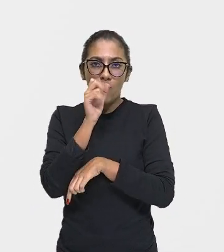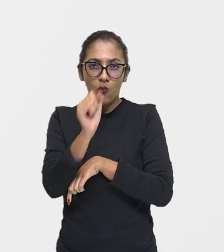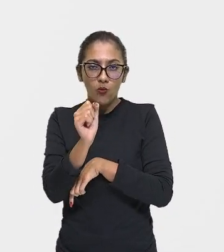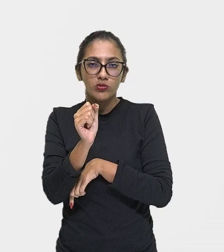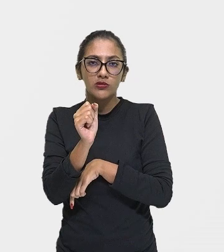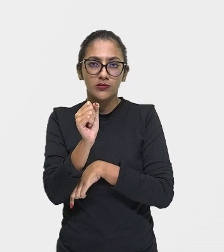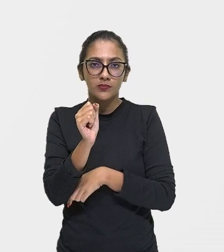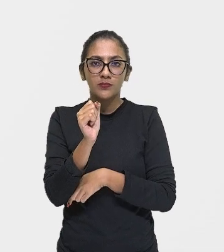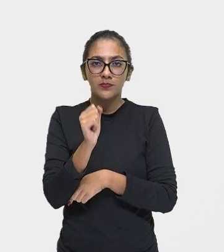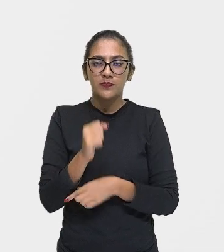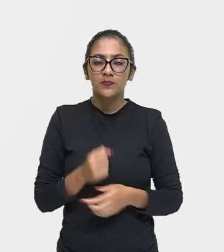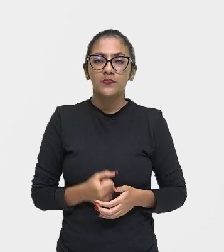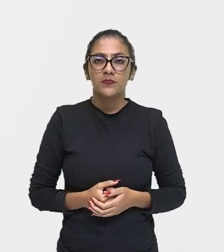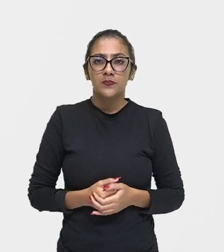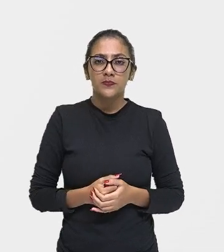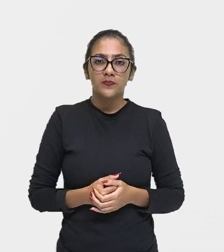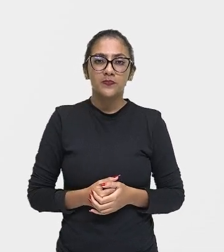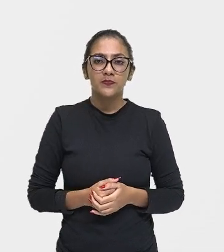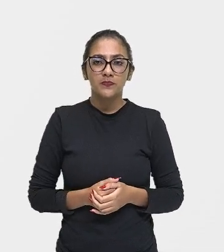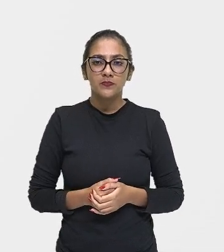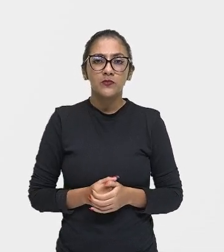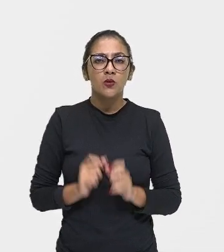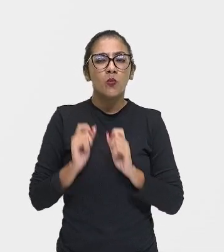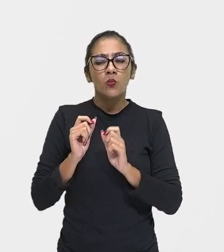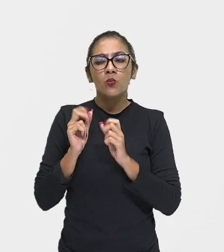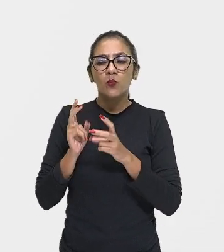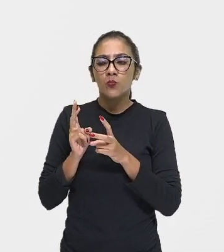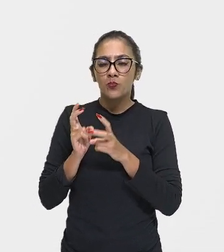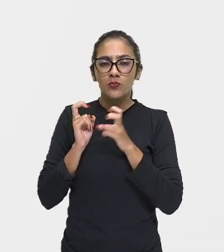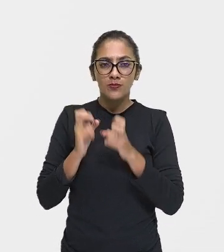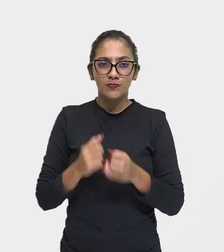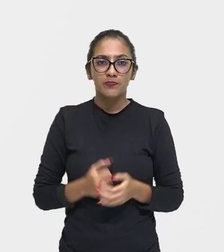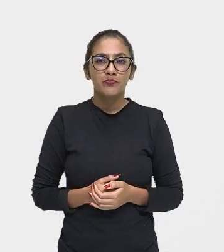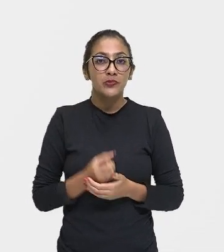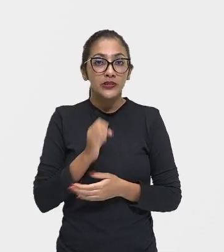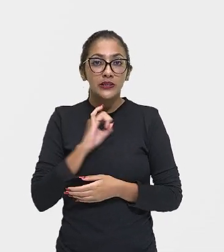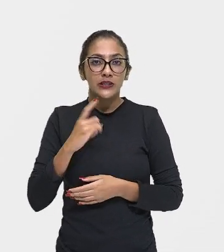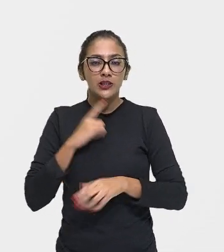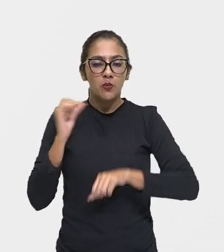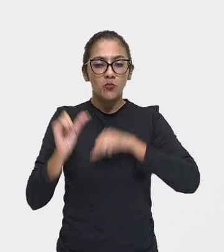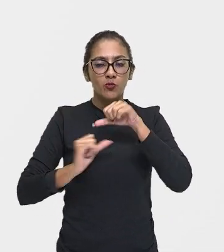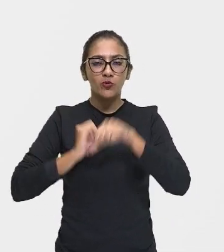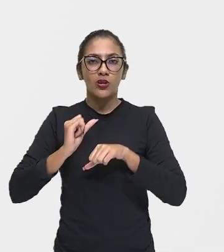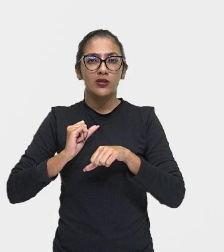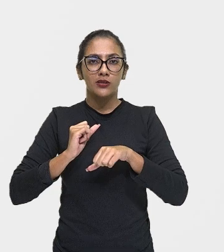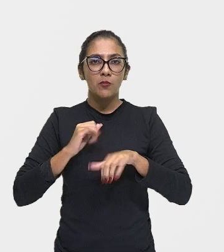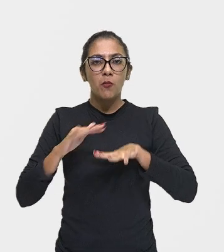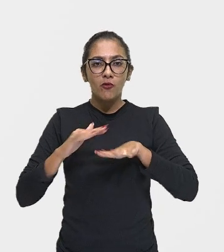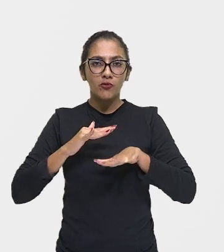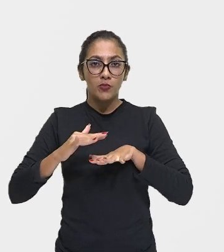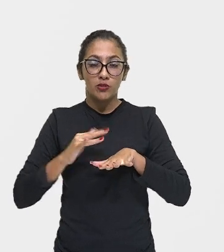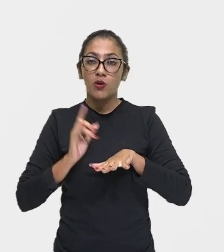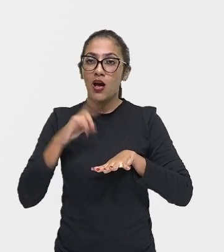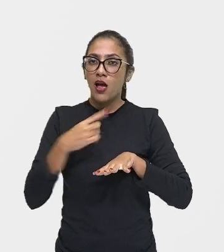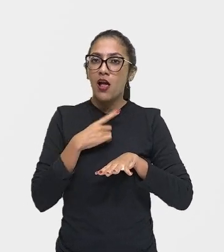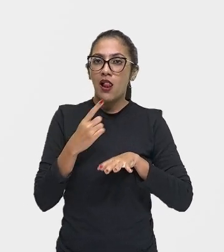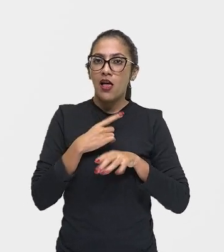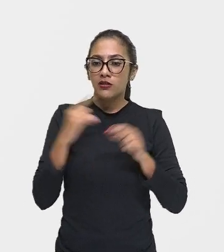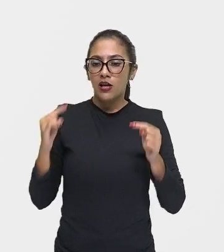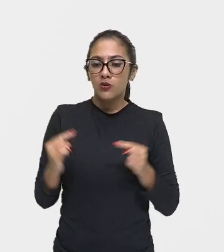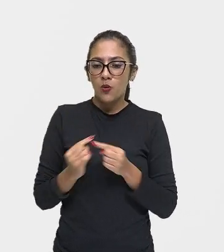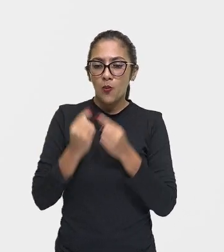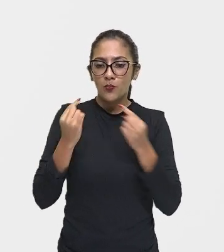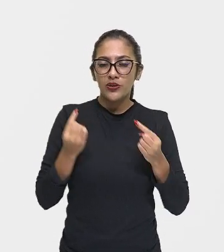força é aplicada. Ou seja, quando se fala mudança de movimento, é proporcional à